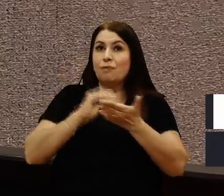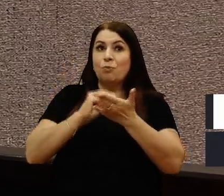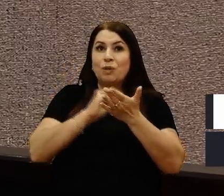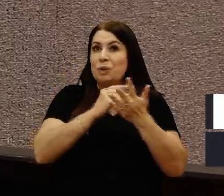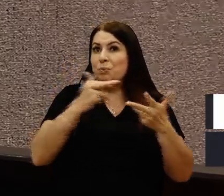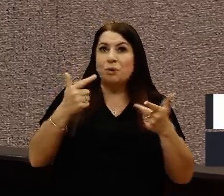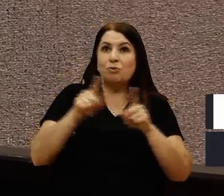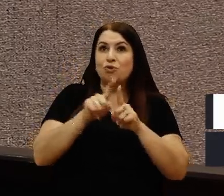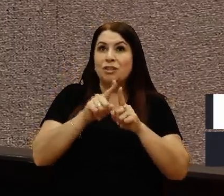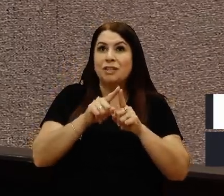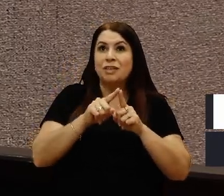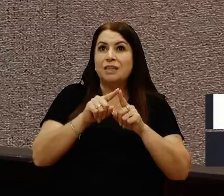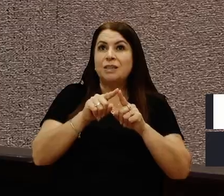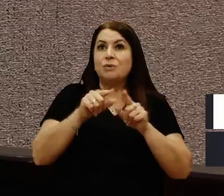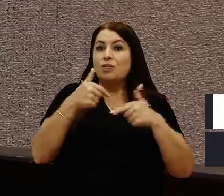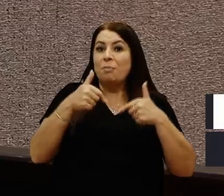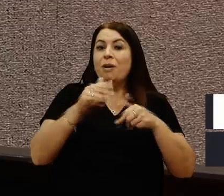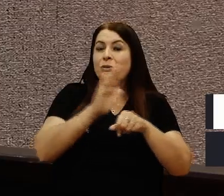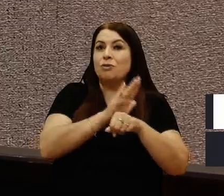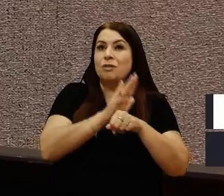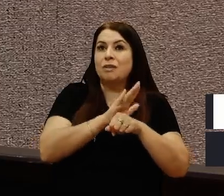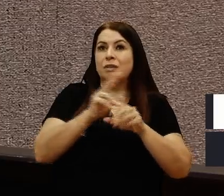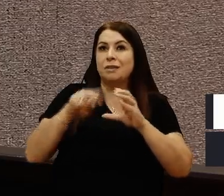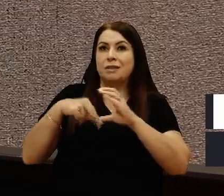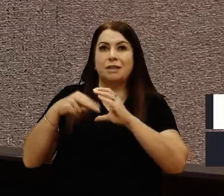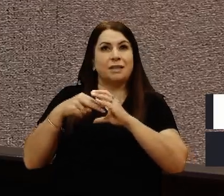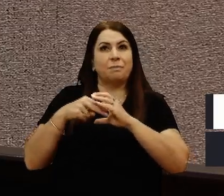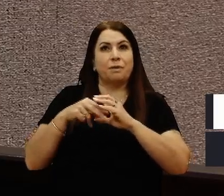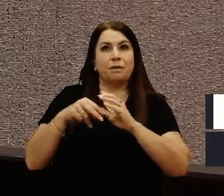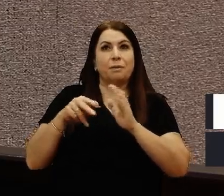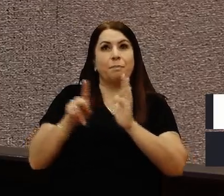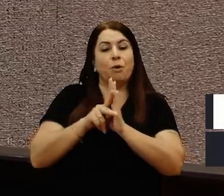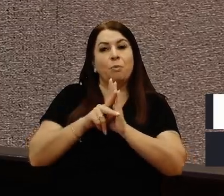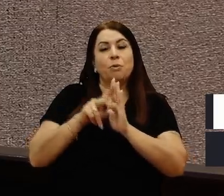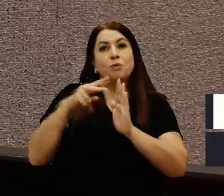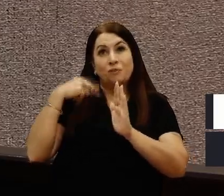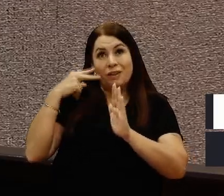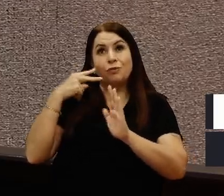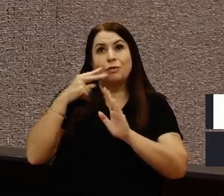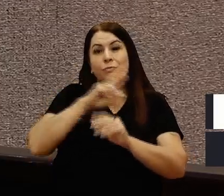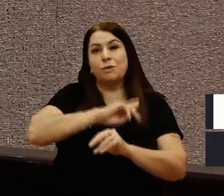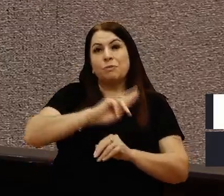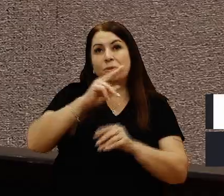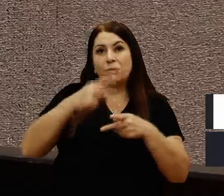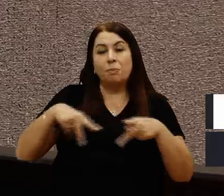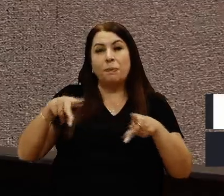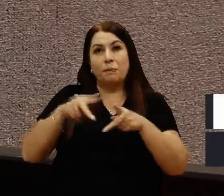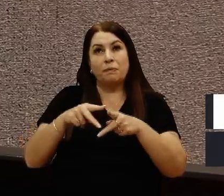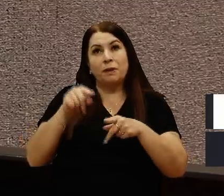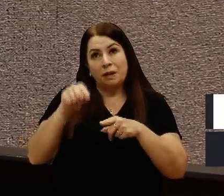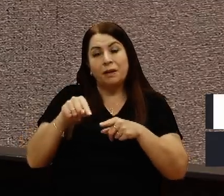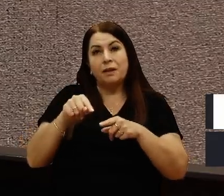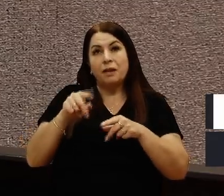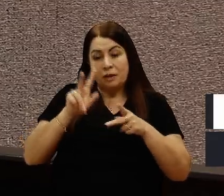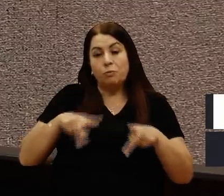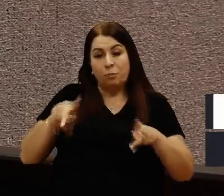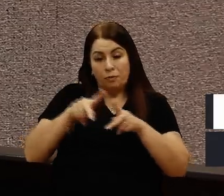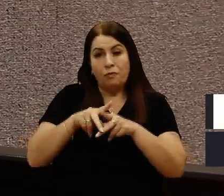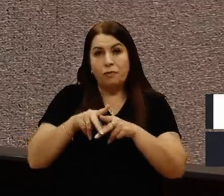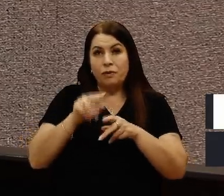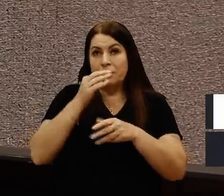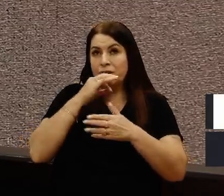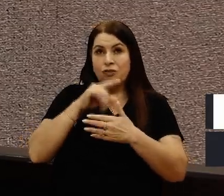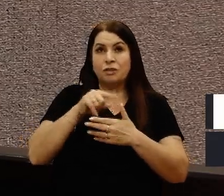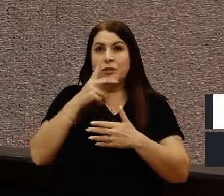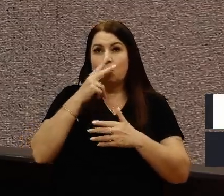não tinham serviço à altura. Quando, na verdade, esta Câmara é dos vereadores. Nós estamos aqui representando o povo, então esta casa é do povo. E Caxias dá um